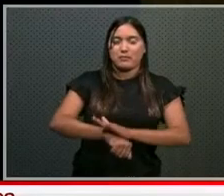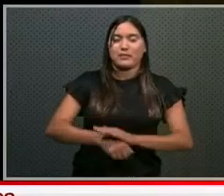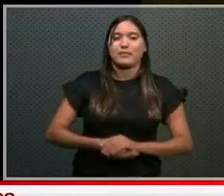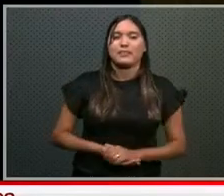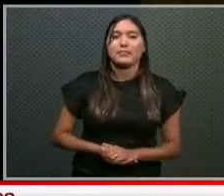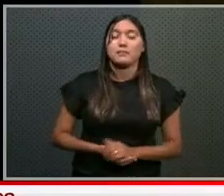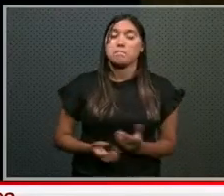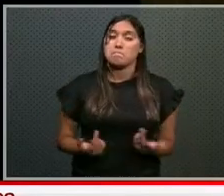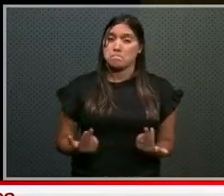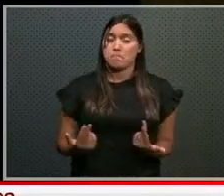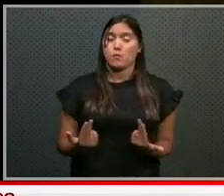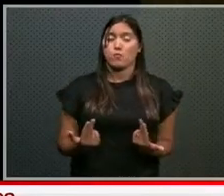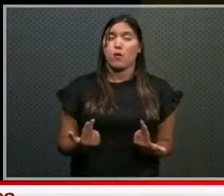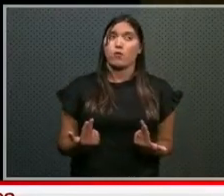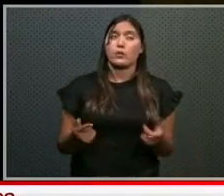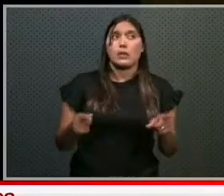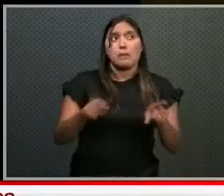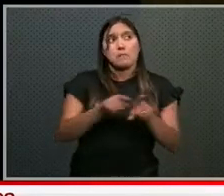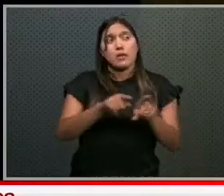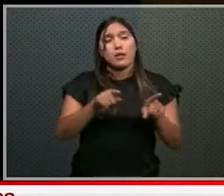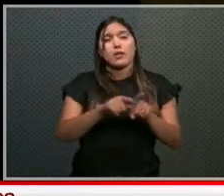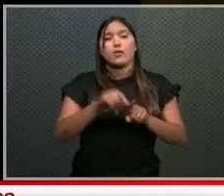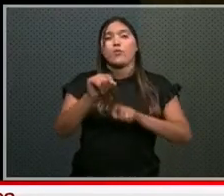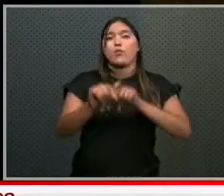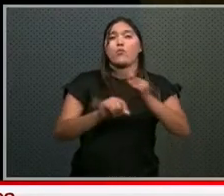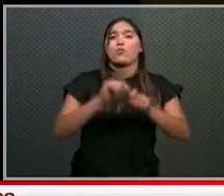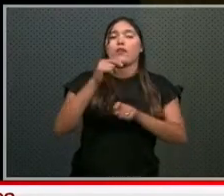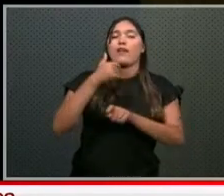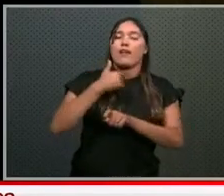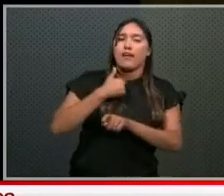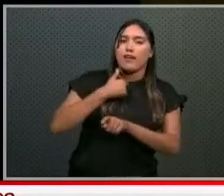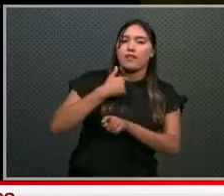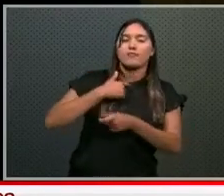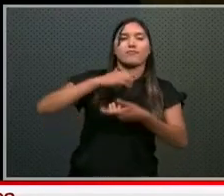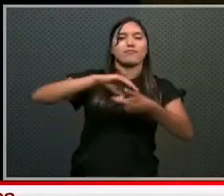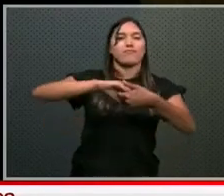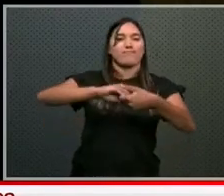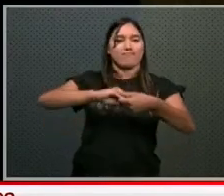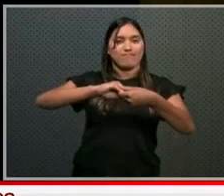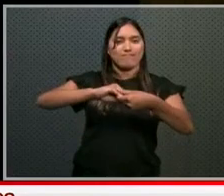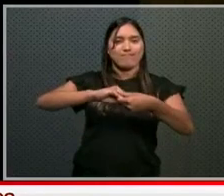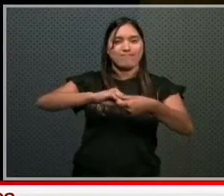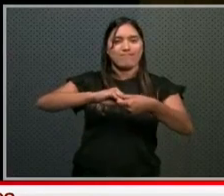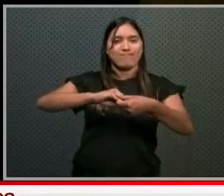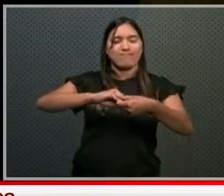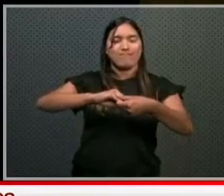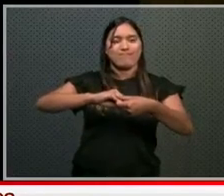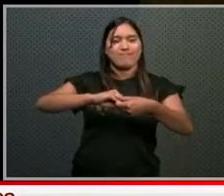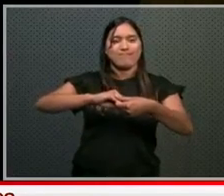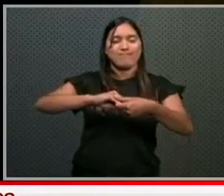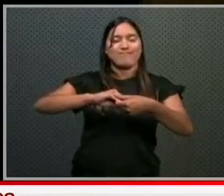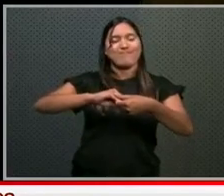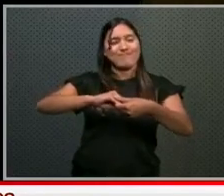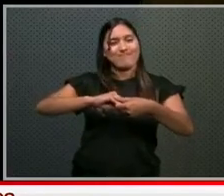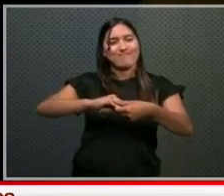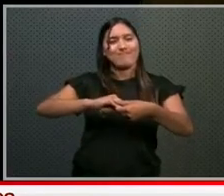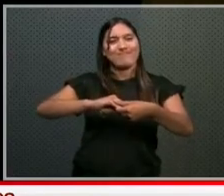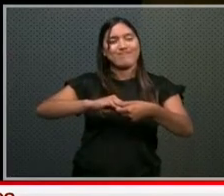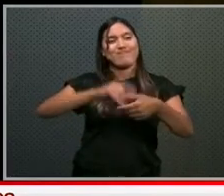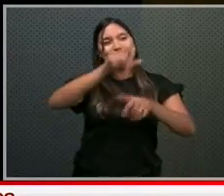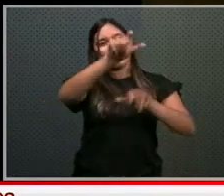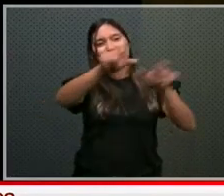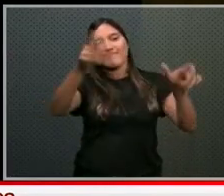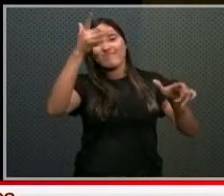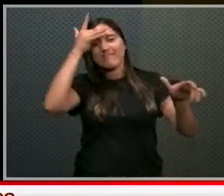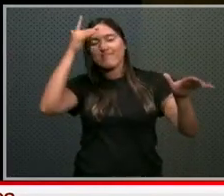igualmente eu quero saudar com muita alegria com muita satisfação as